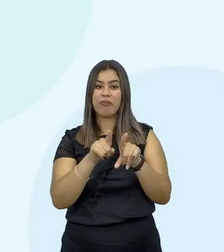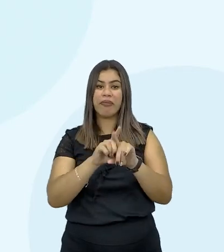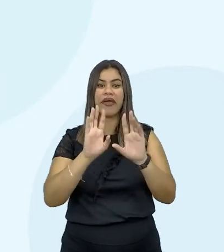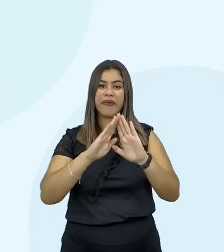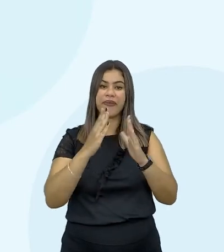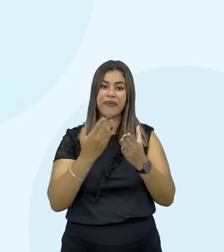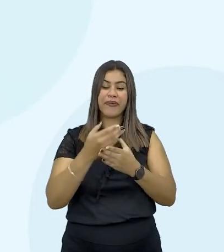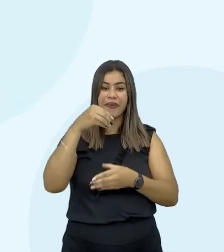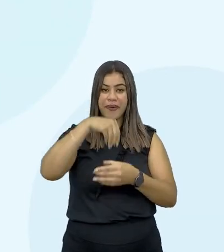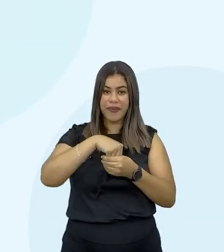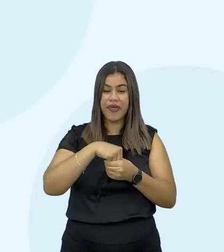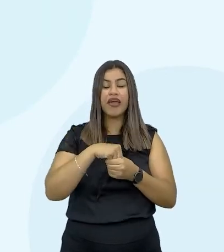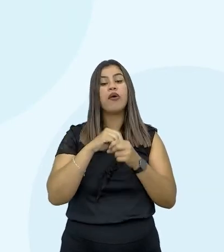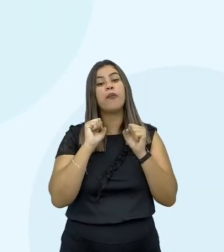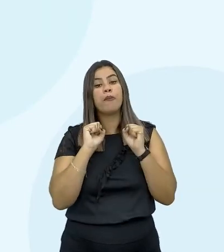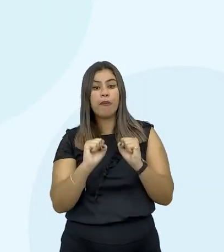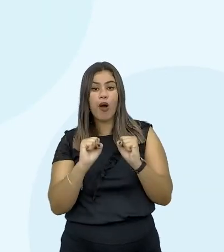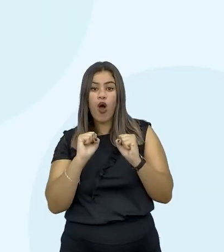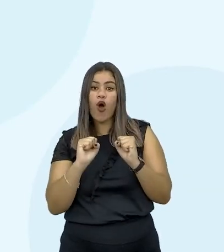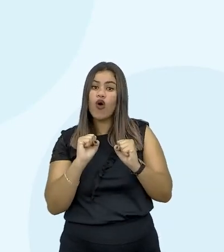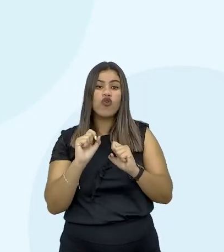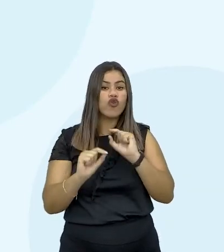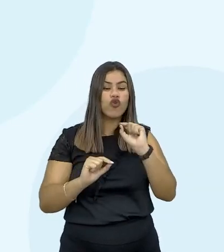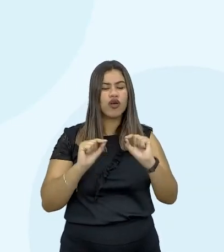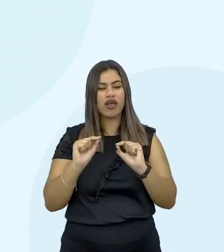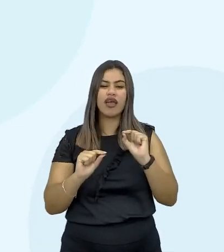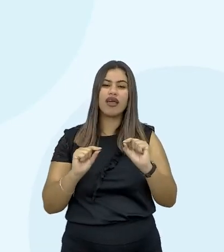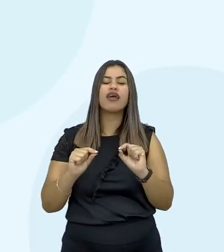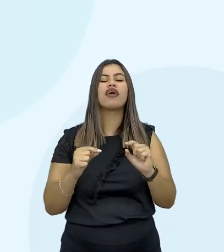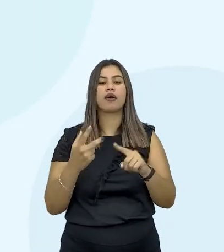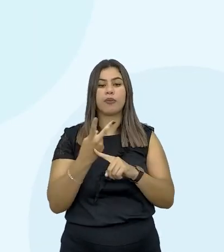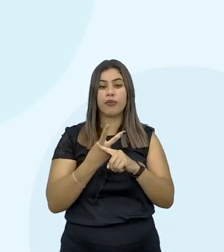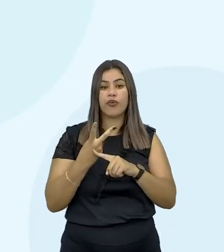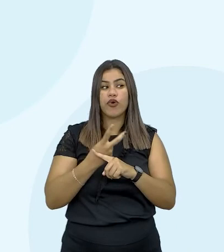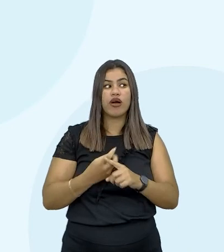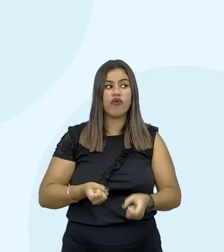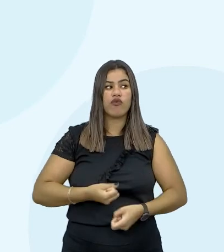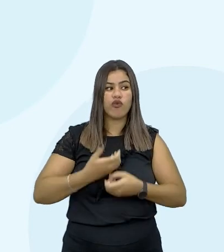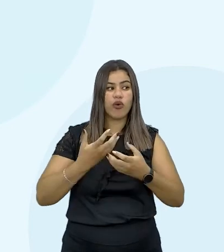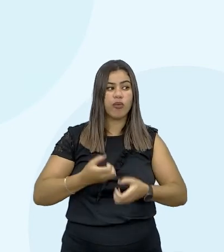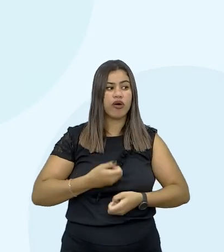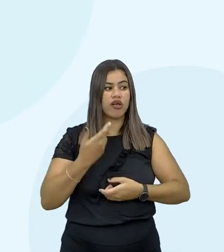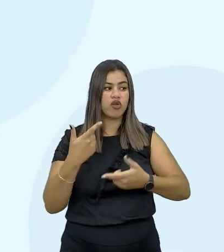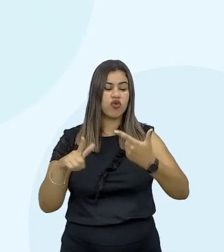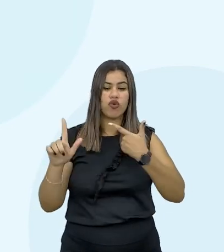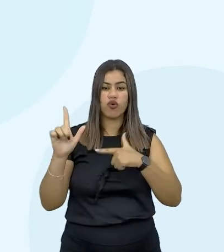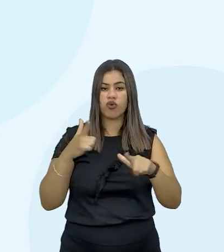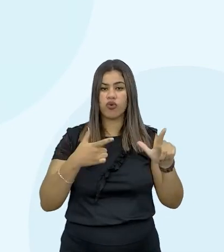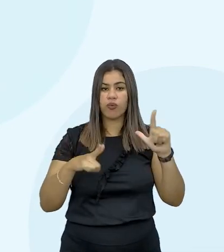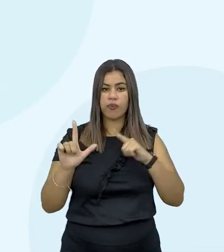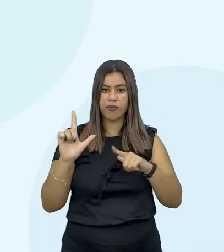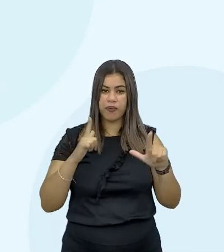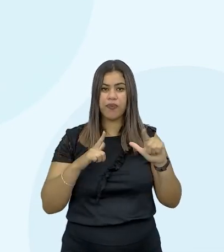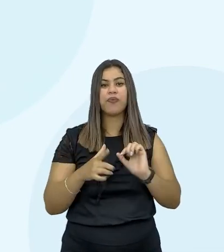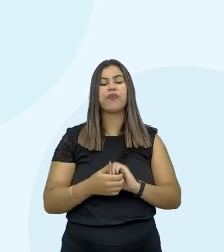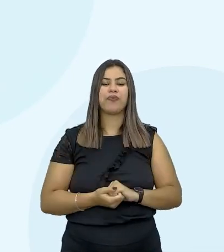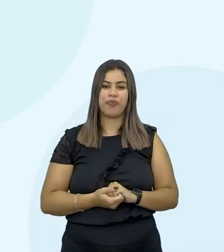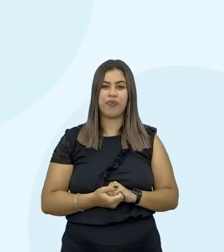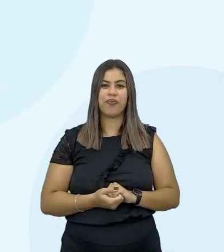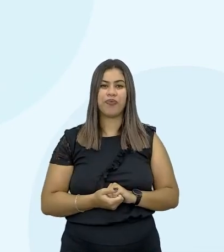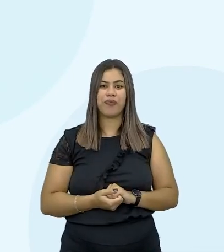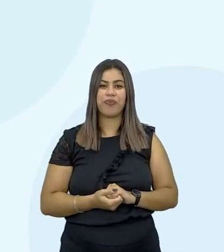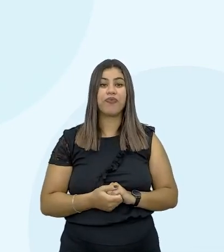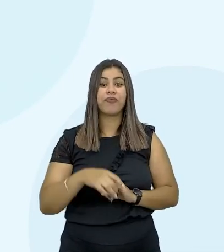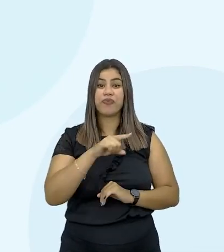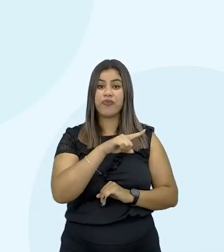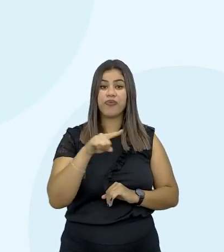no sentido de procurar outras fontes de informação, outras fontes de conhecimento, né?